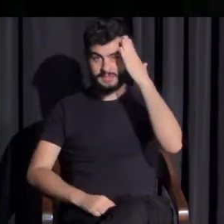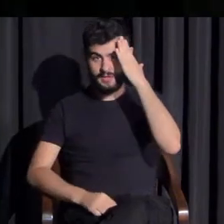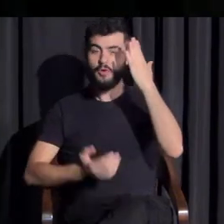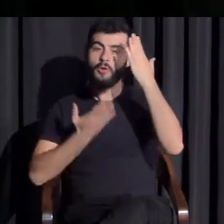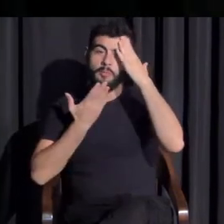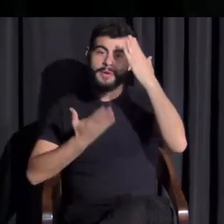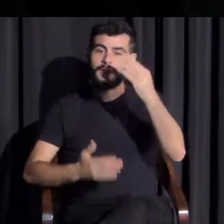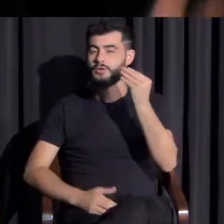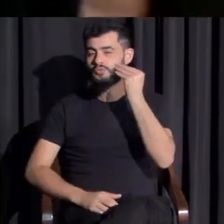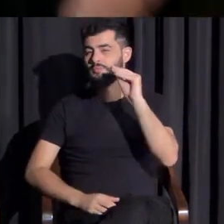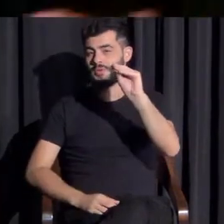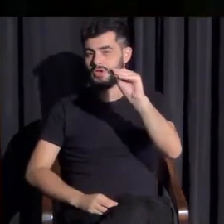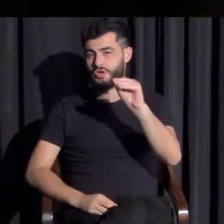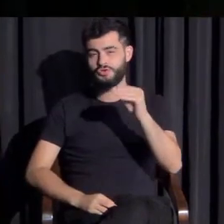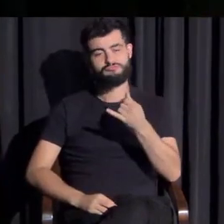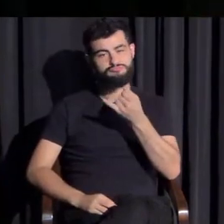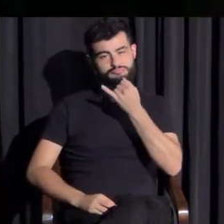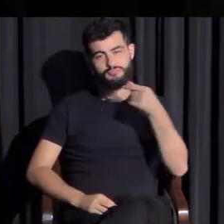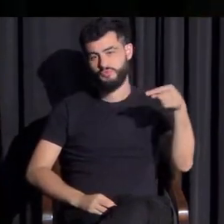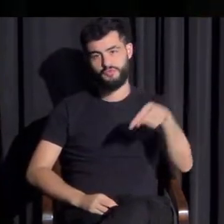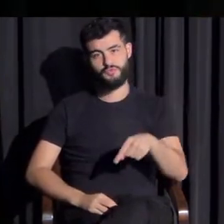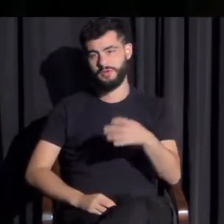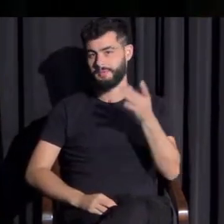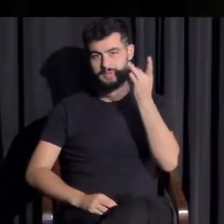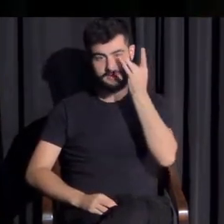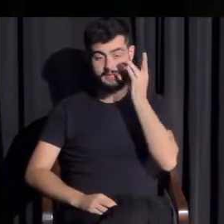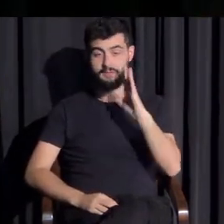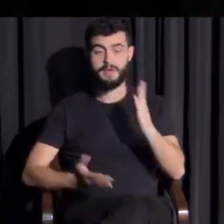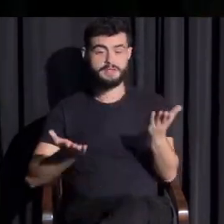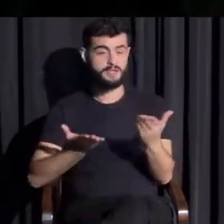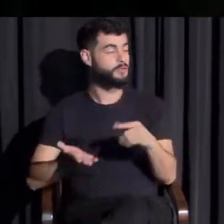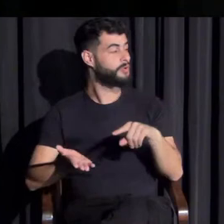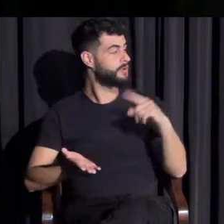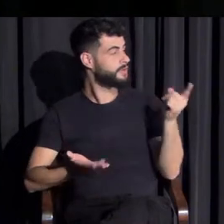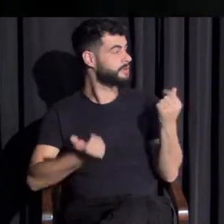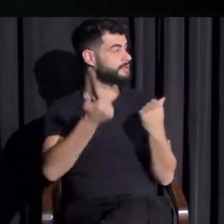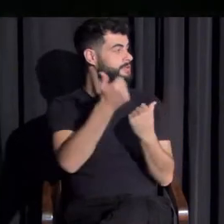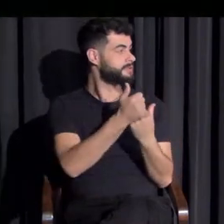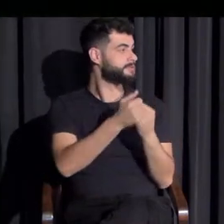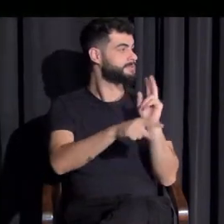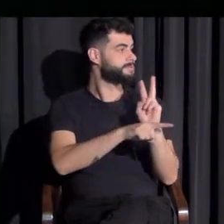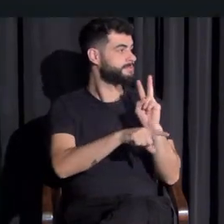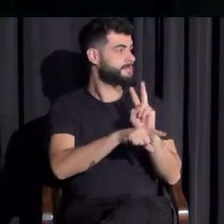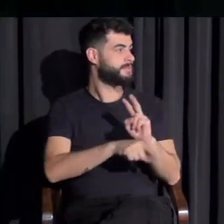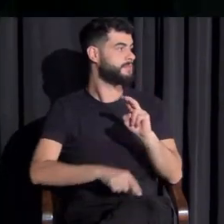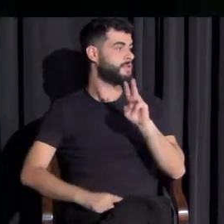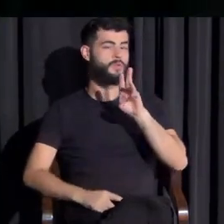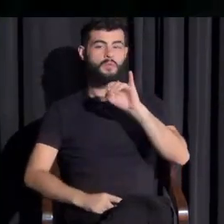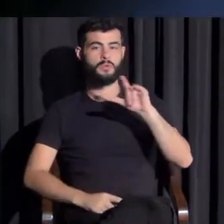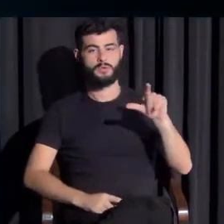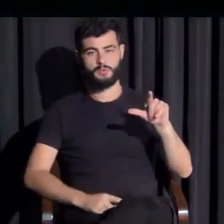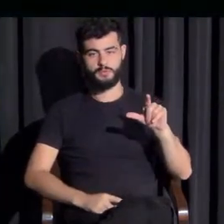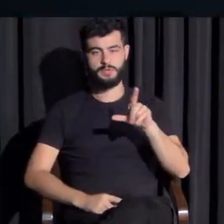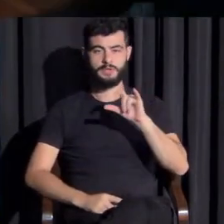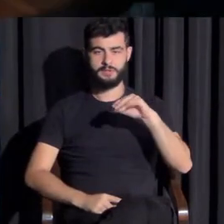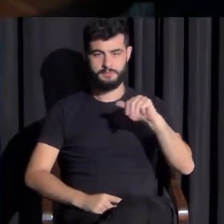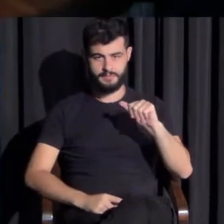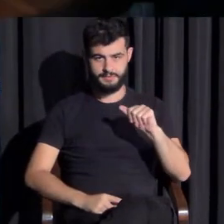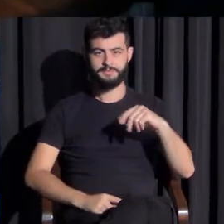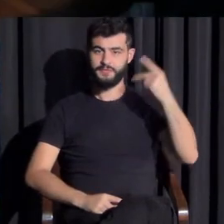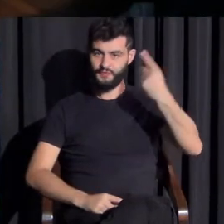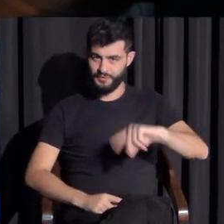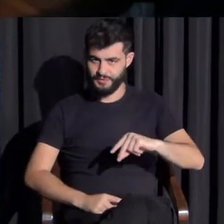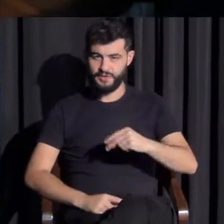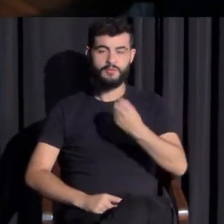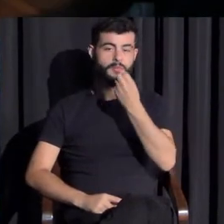hoje. Então, o Will Limas também estará nessa função de mediação, para quem eu passo o microfone. Vamos que vamos, um